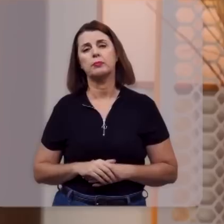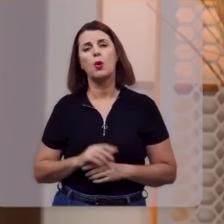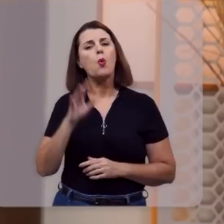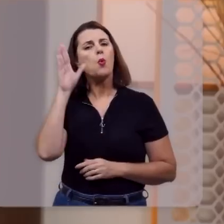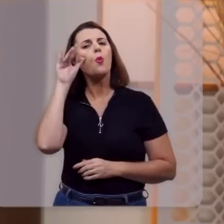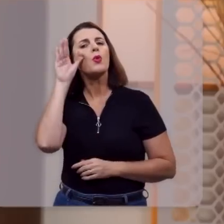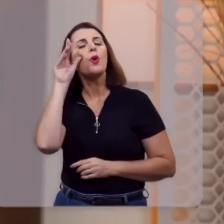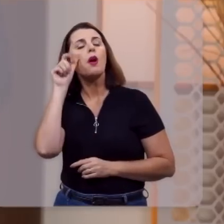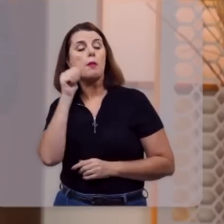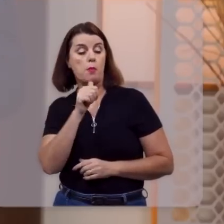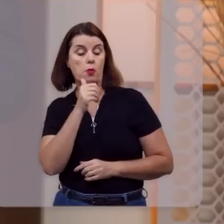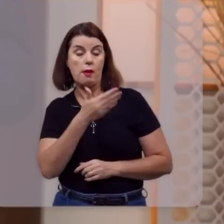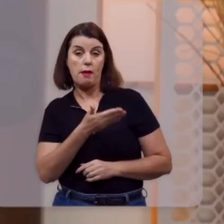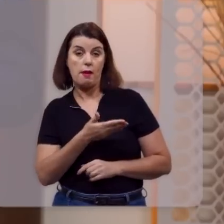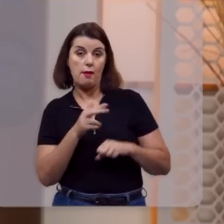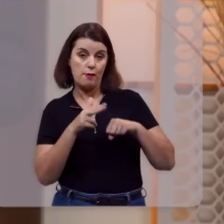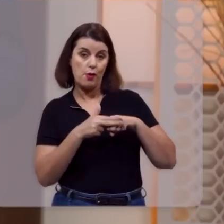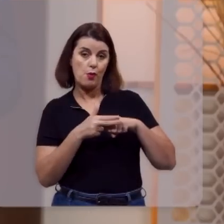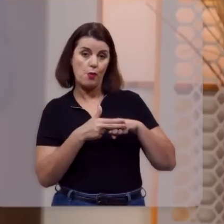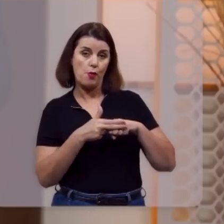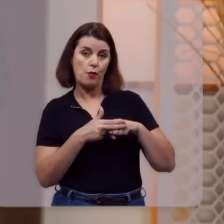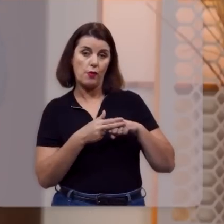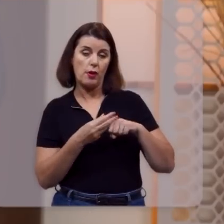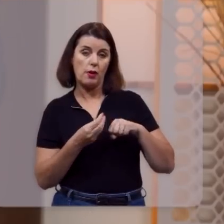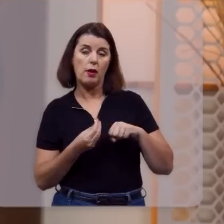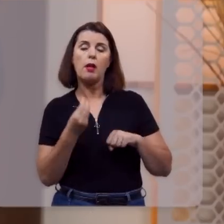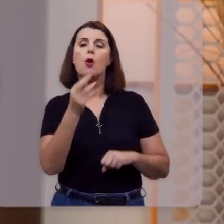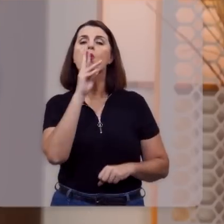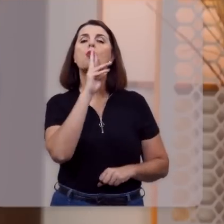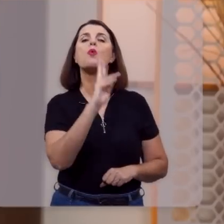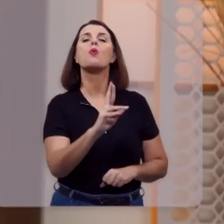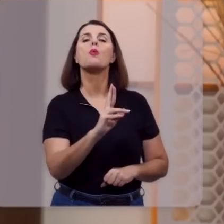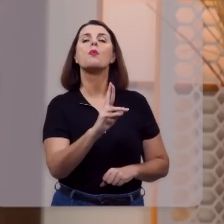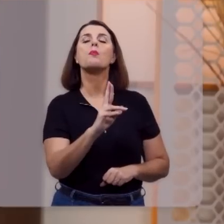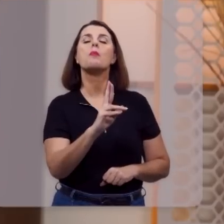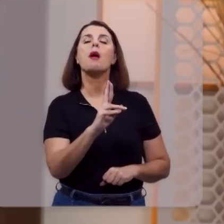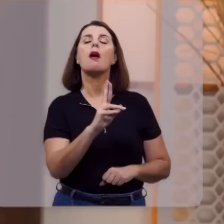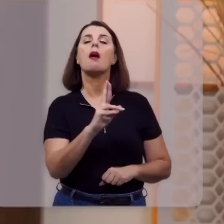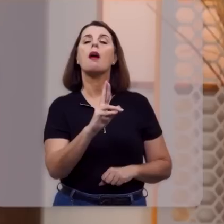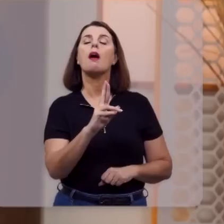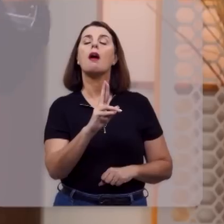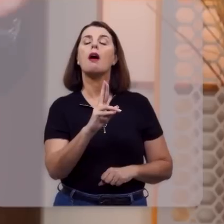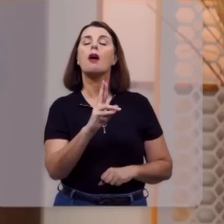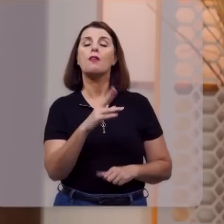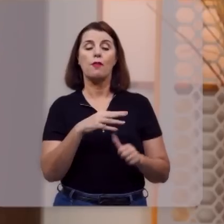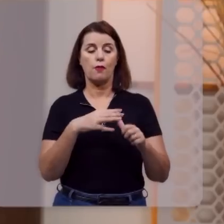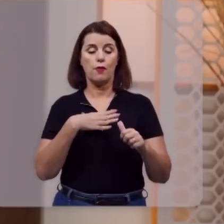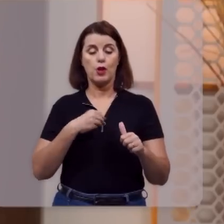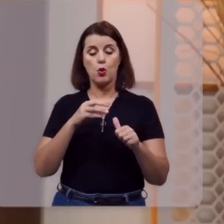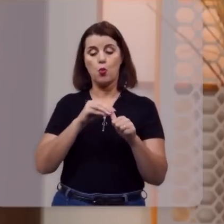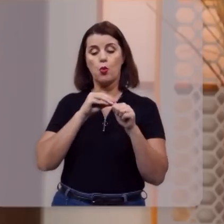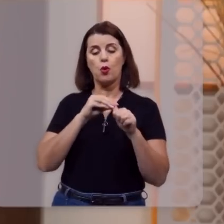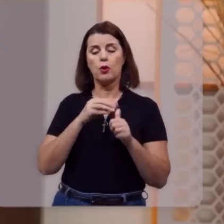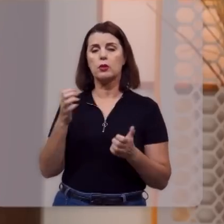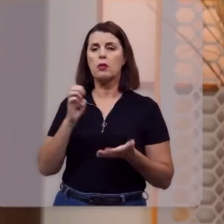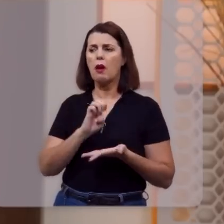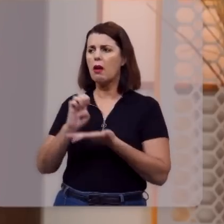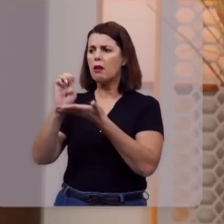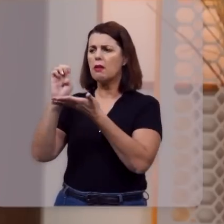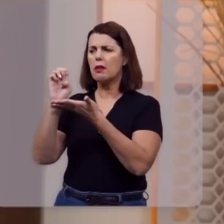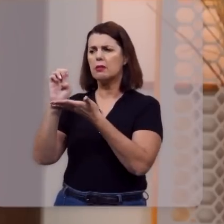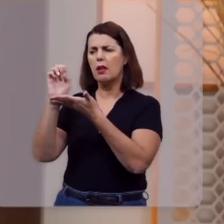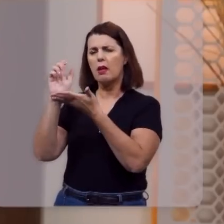O que é curioso é que esta mulher colocou a culpa da morte do seu filho único em Elias. Elias